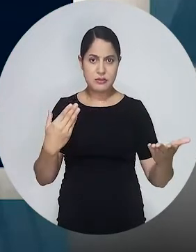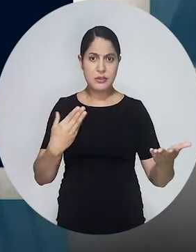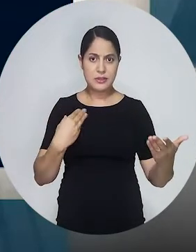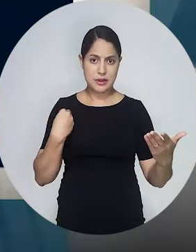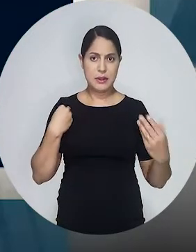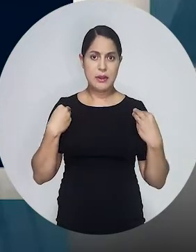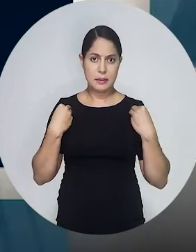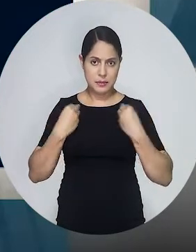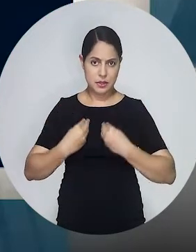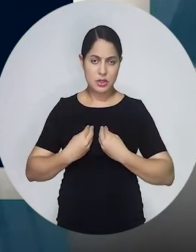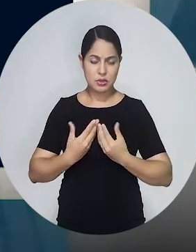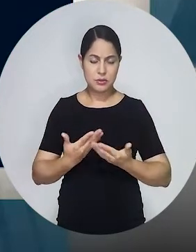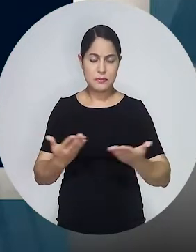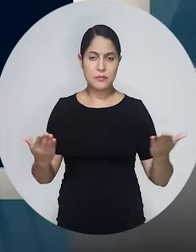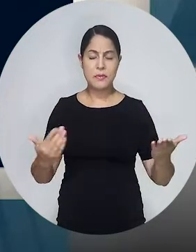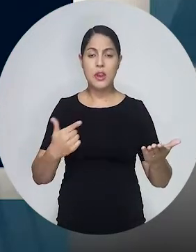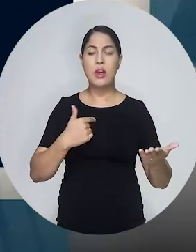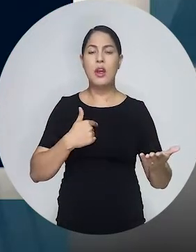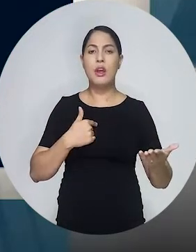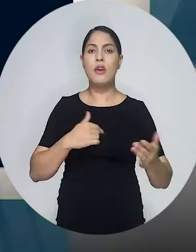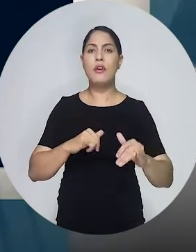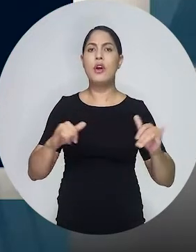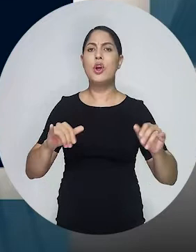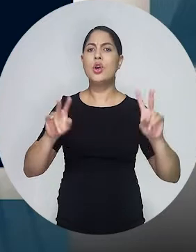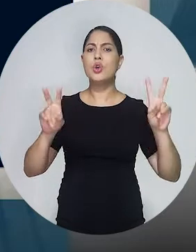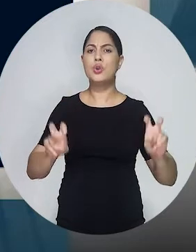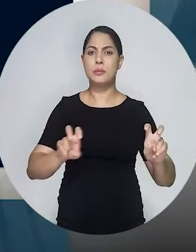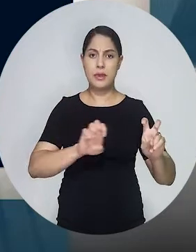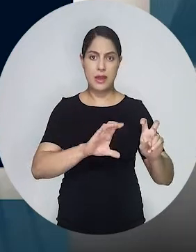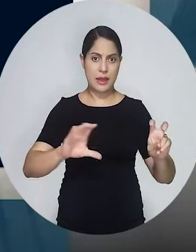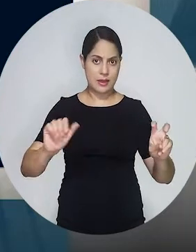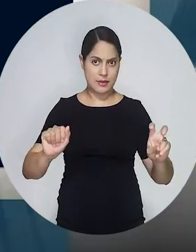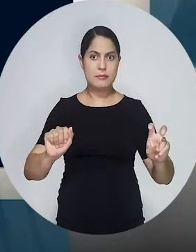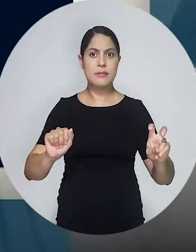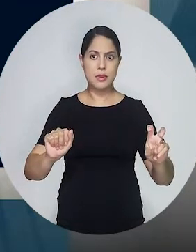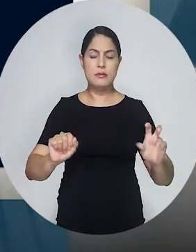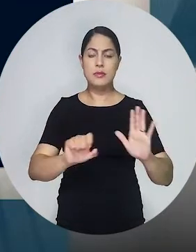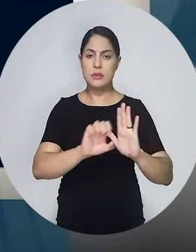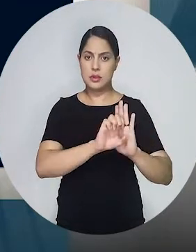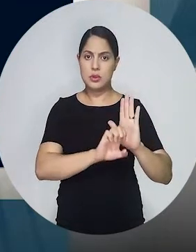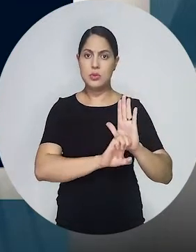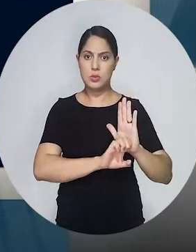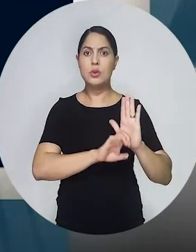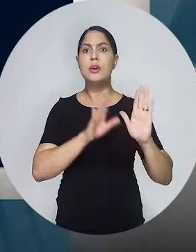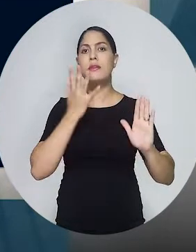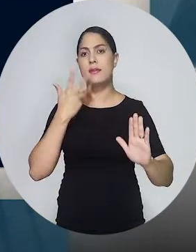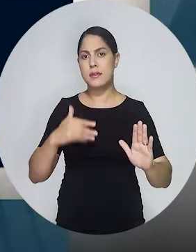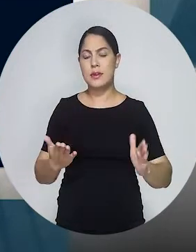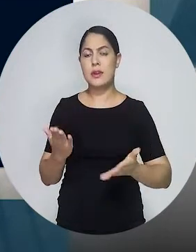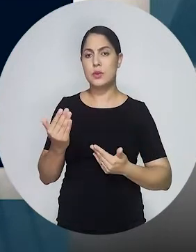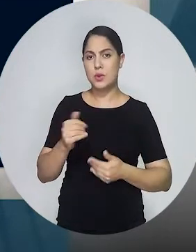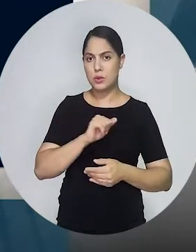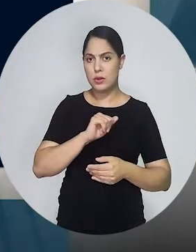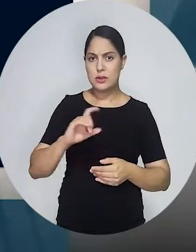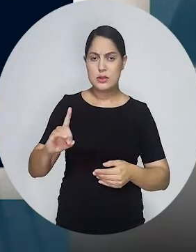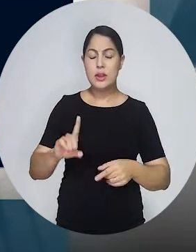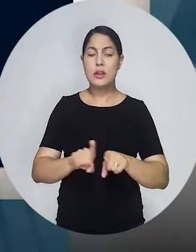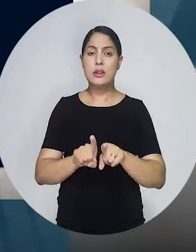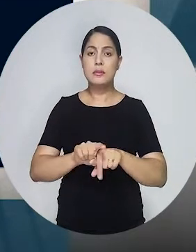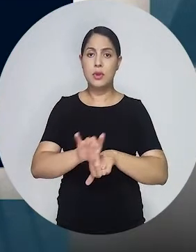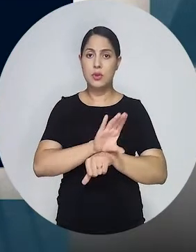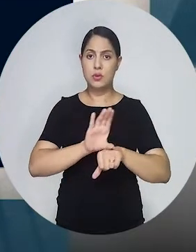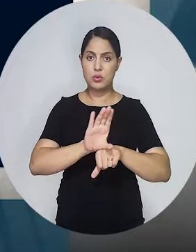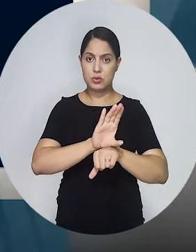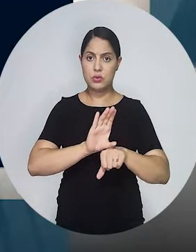vou rogar vênias a Vossa Excelência e invocar o Estatuto da Criança e Adolescente